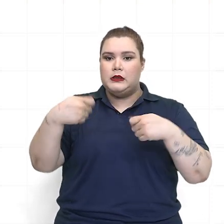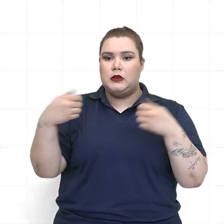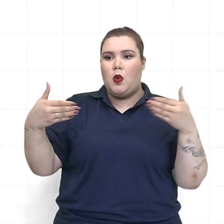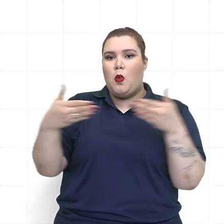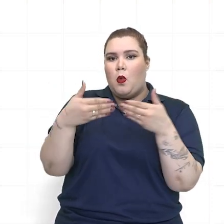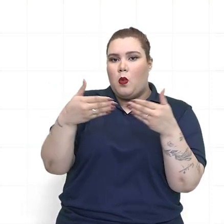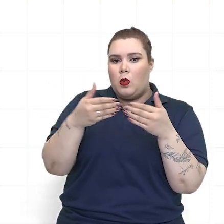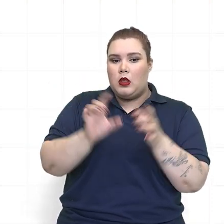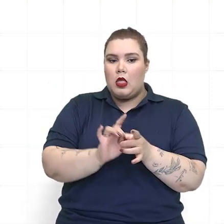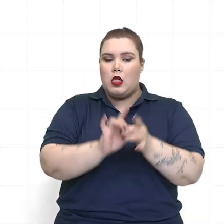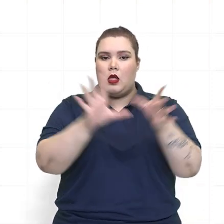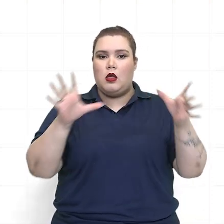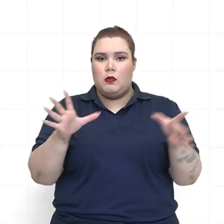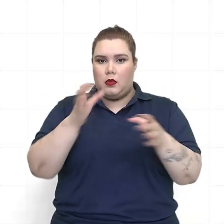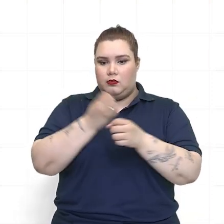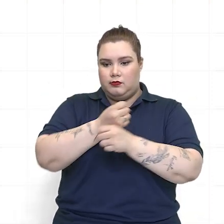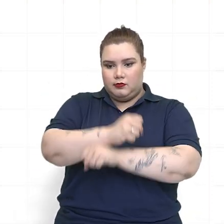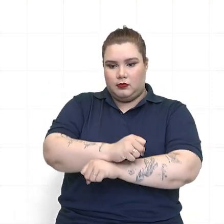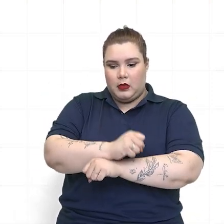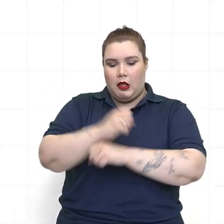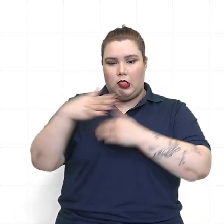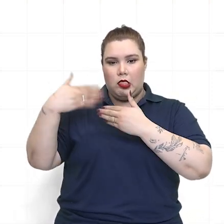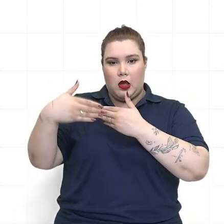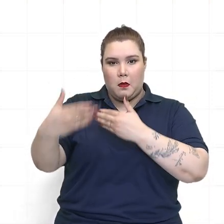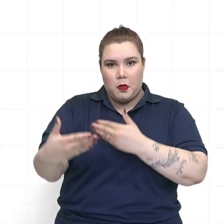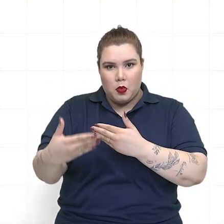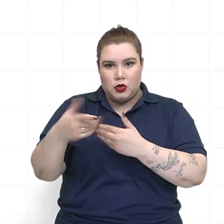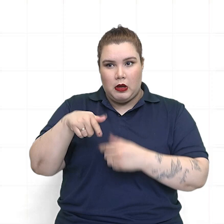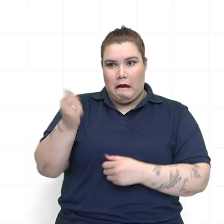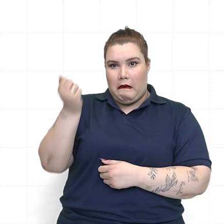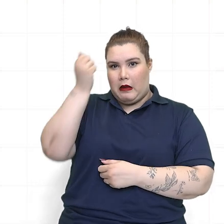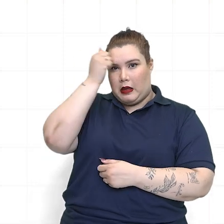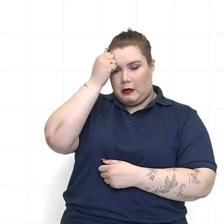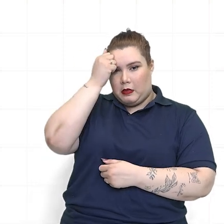Posteriormente, arrependido, o faraó perseguiu os hebreus.